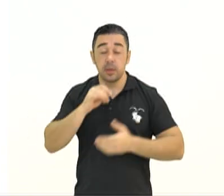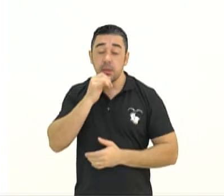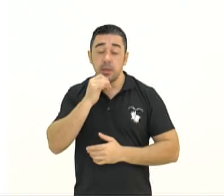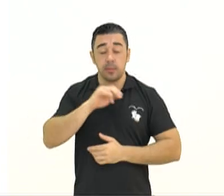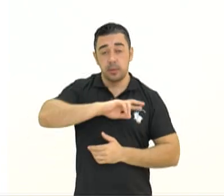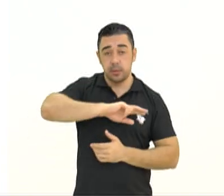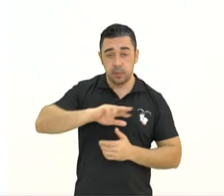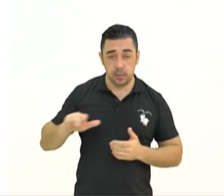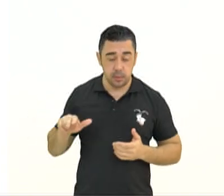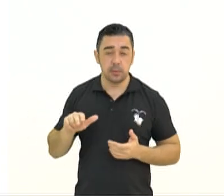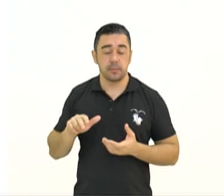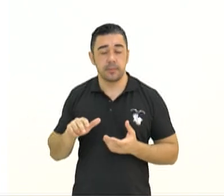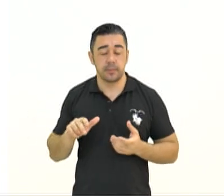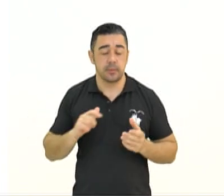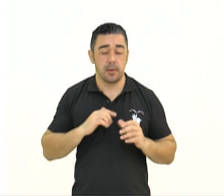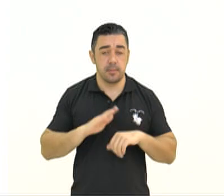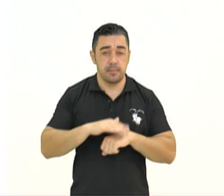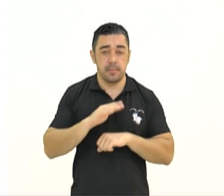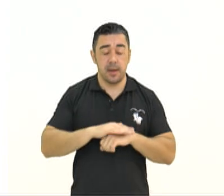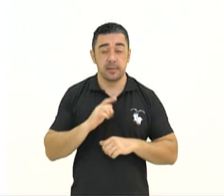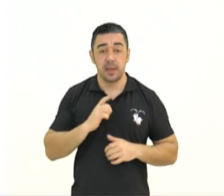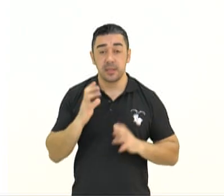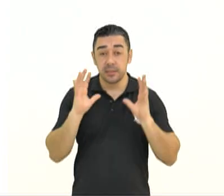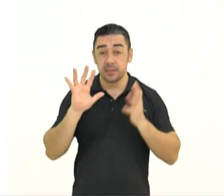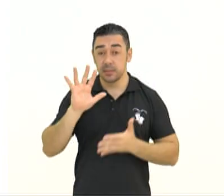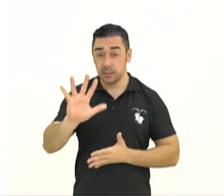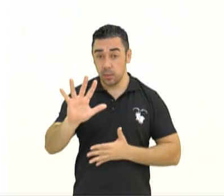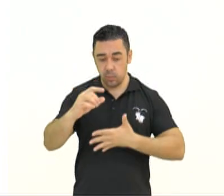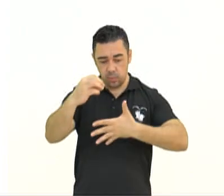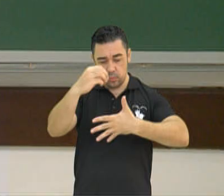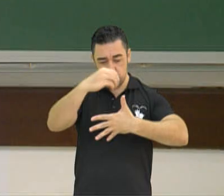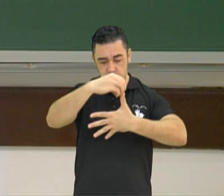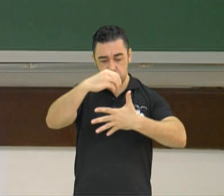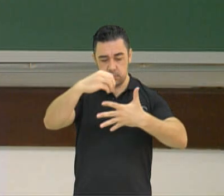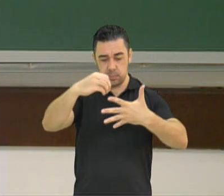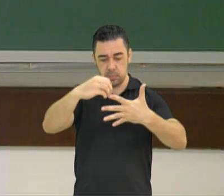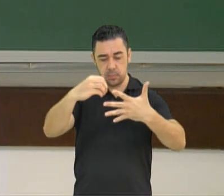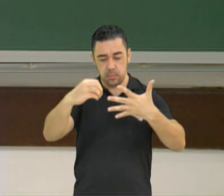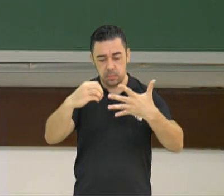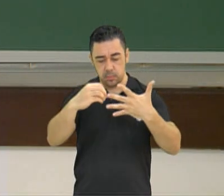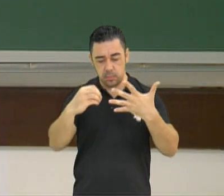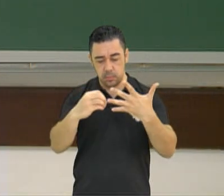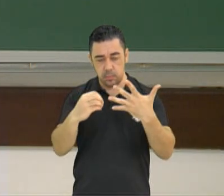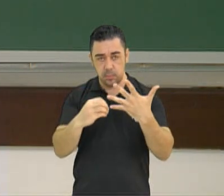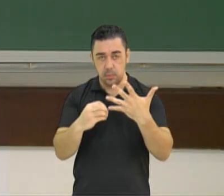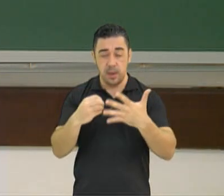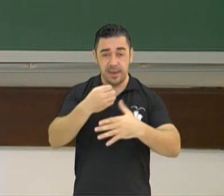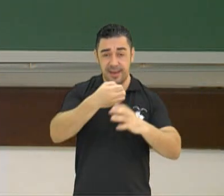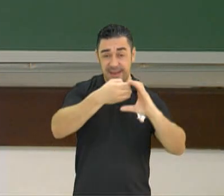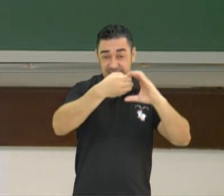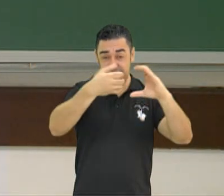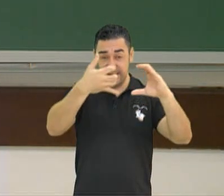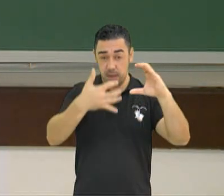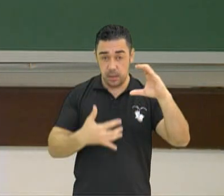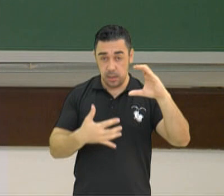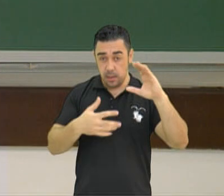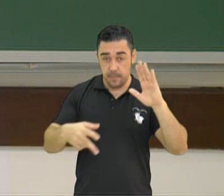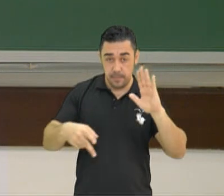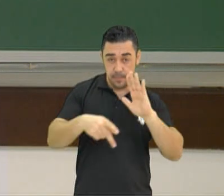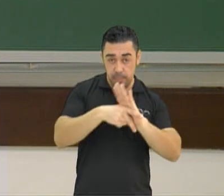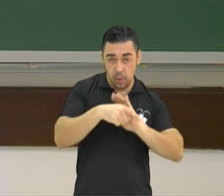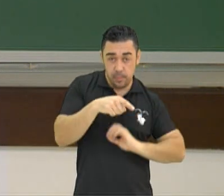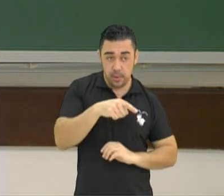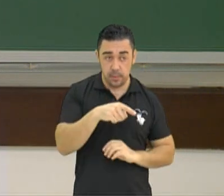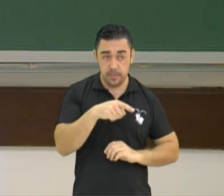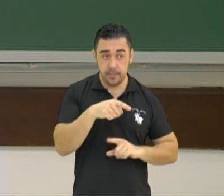maior de organismos e a gente tem 5 reinos diferentes, cada um deles com características próprias. E relembrando aqui também, ó,